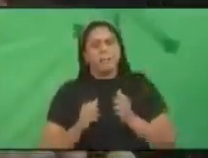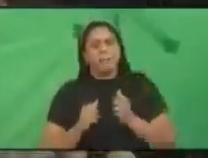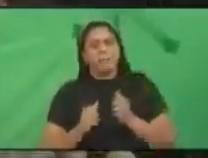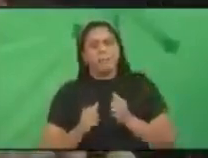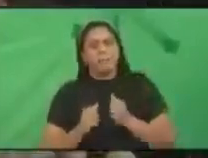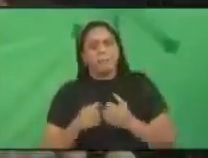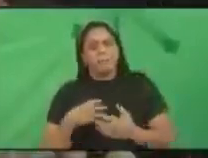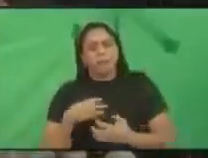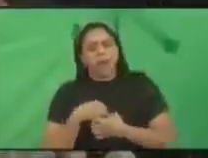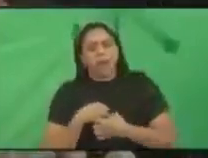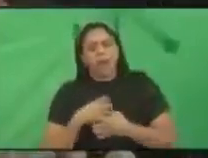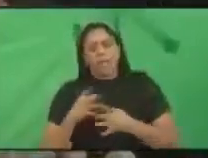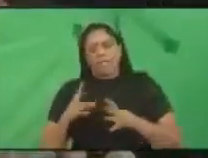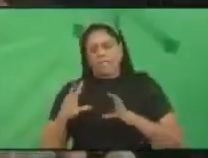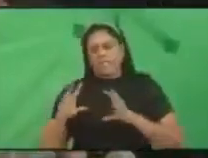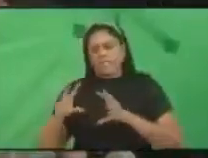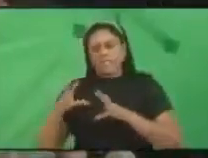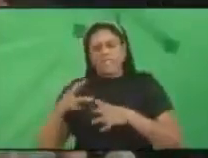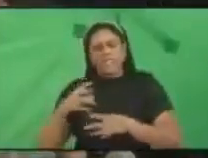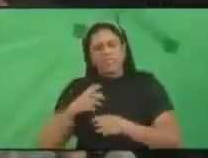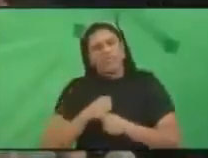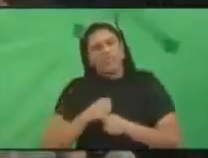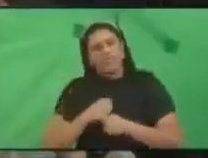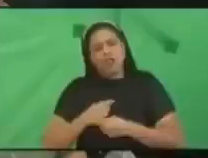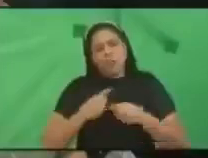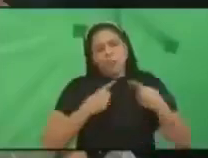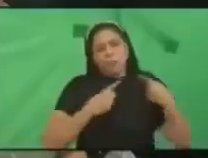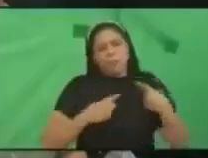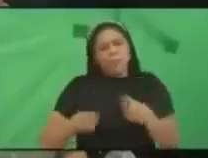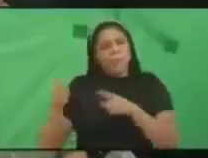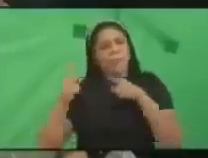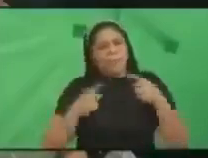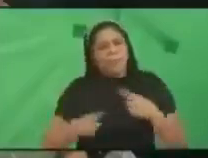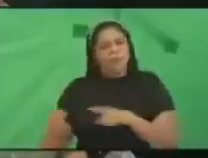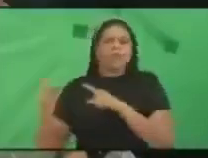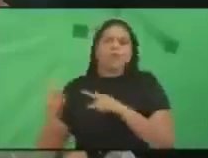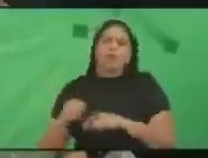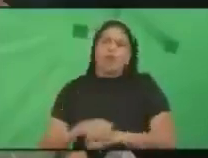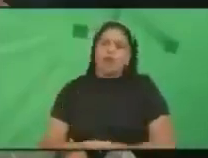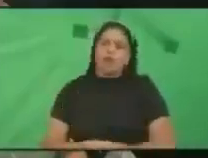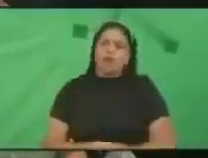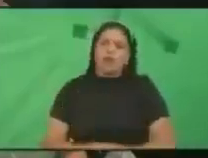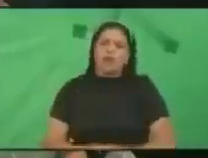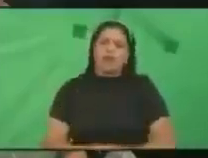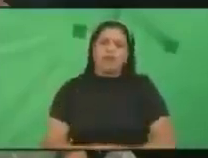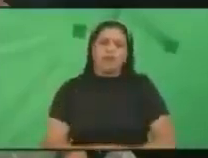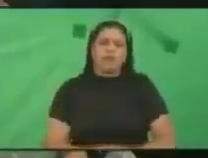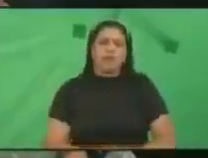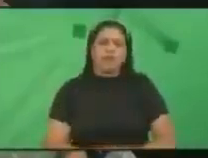de magoar, de provocar. Isso não pode ser um cristão.